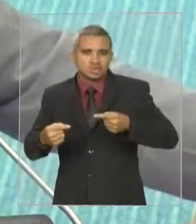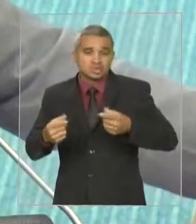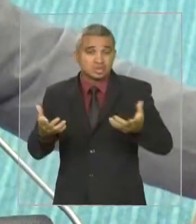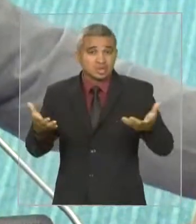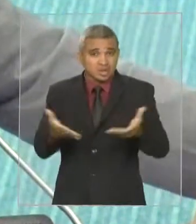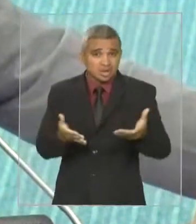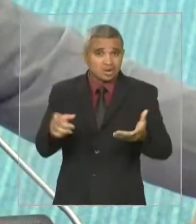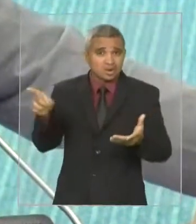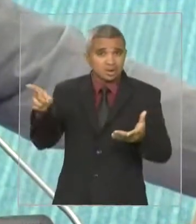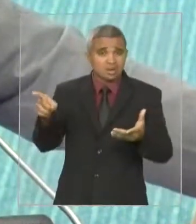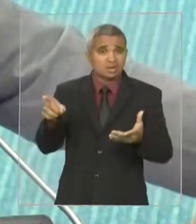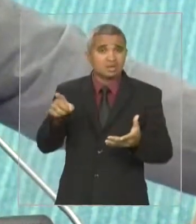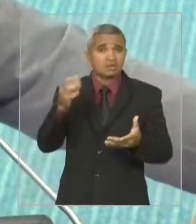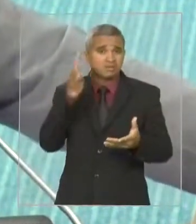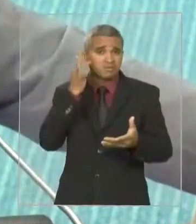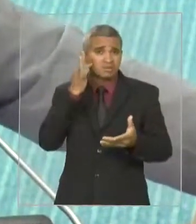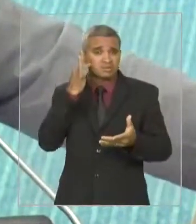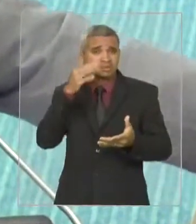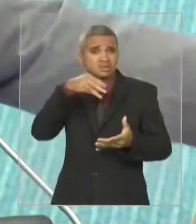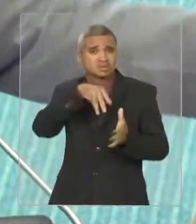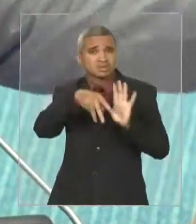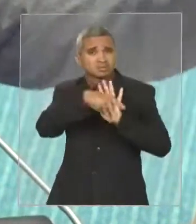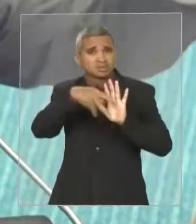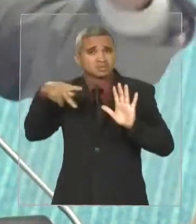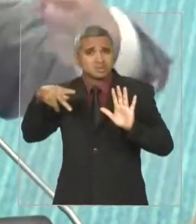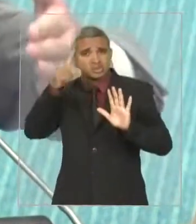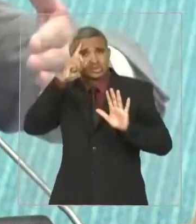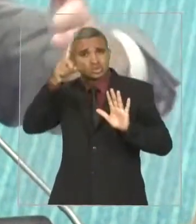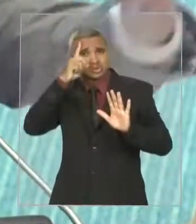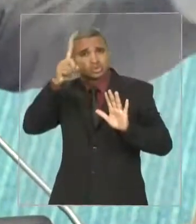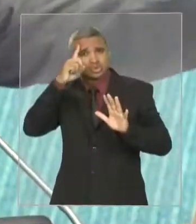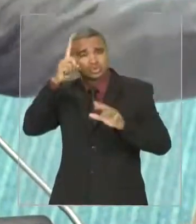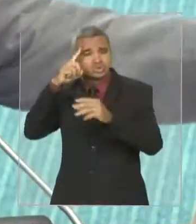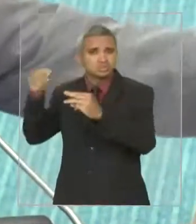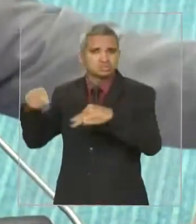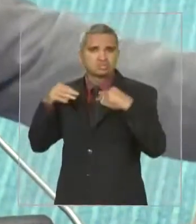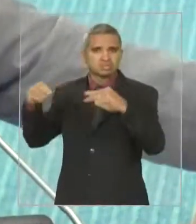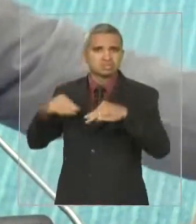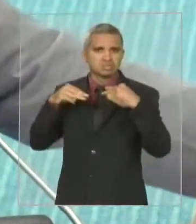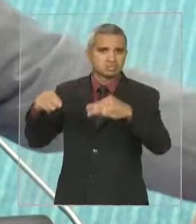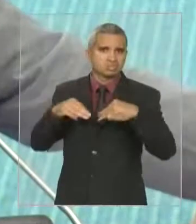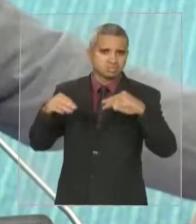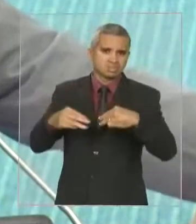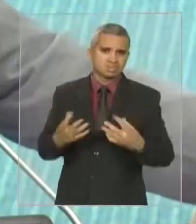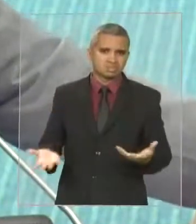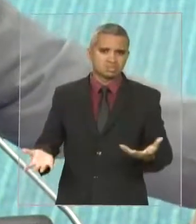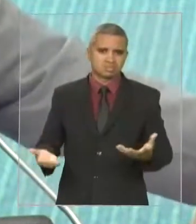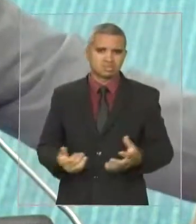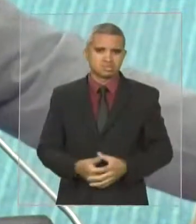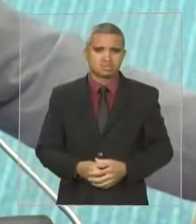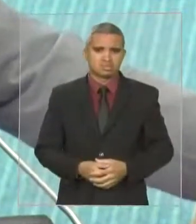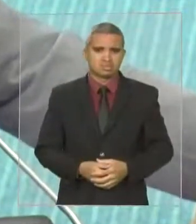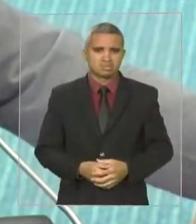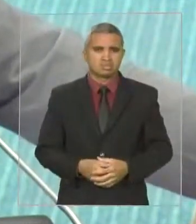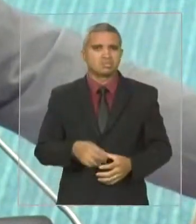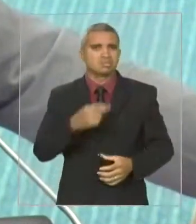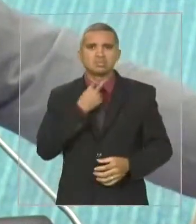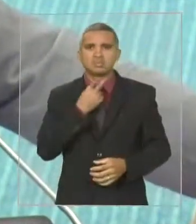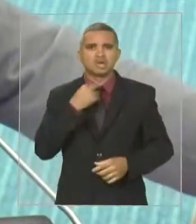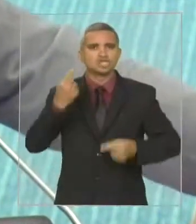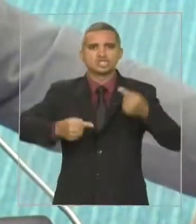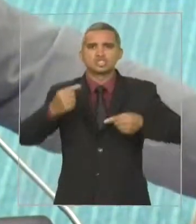discutir, principalmente nas comissões temáticas, e essas medidas estão vindo para cá já com prazo